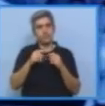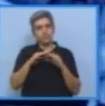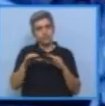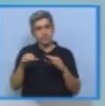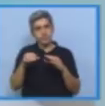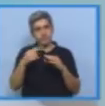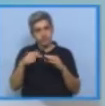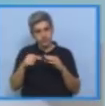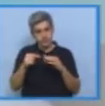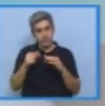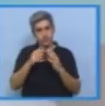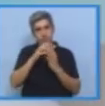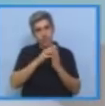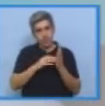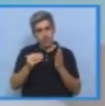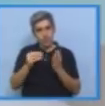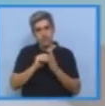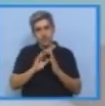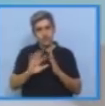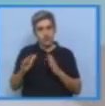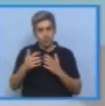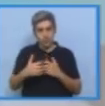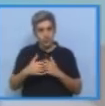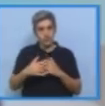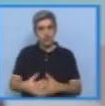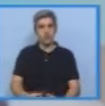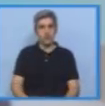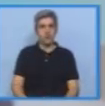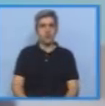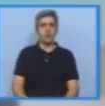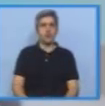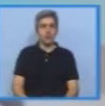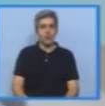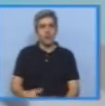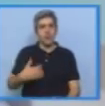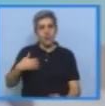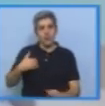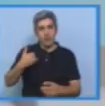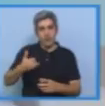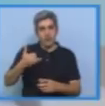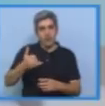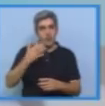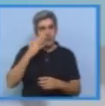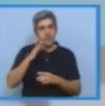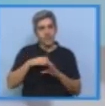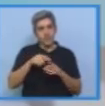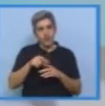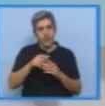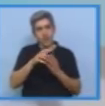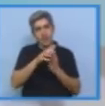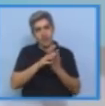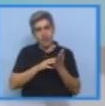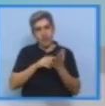colocar nos textos, não é? Sem dúvida alguma, há ciência. Nós aqui em cada sexta-feira tentamos fazer um pouco esse exercício, não é? De a partir dos